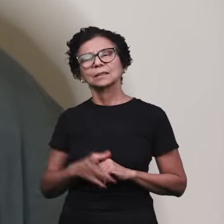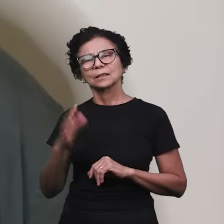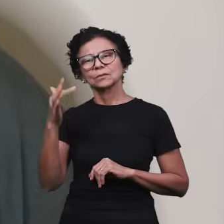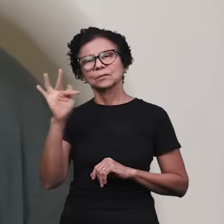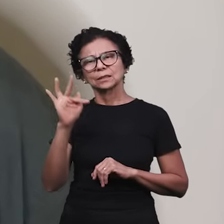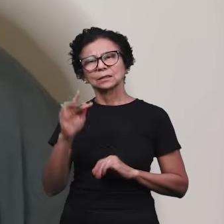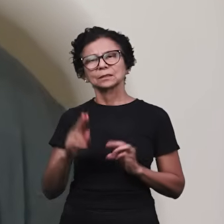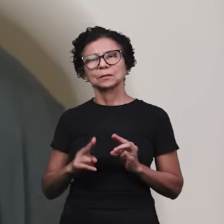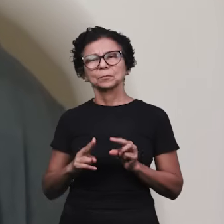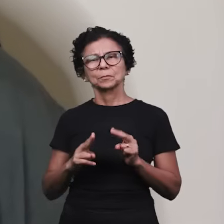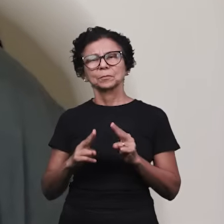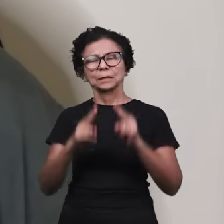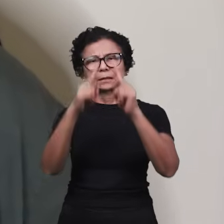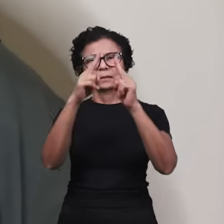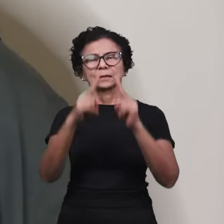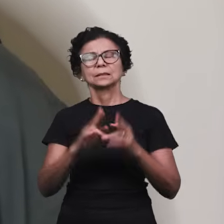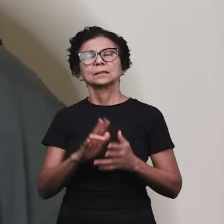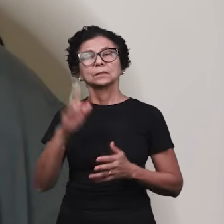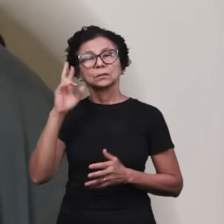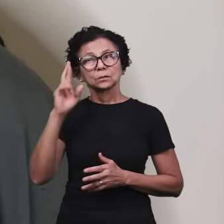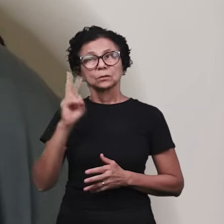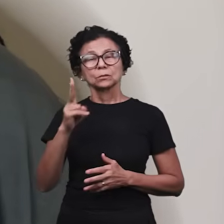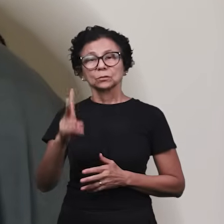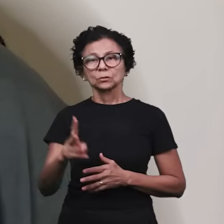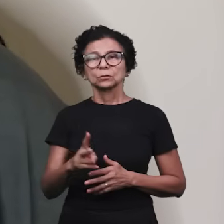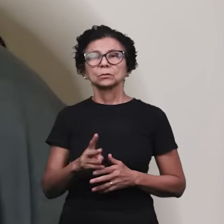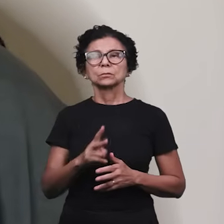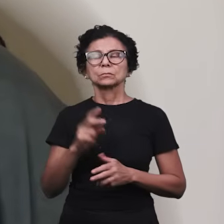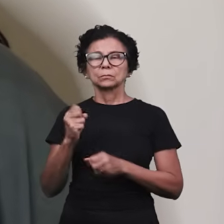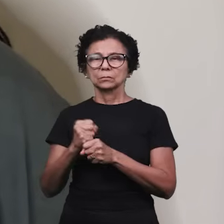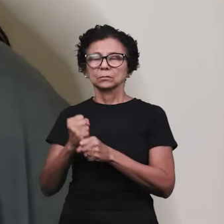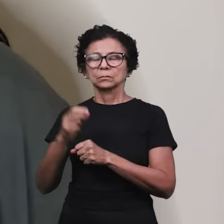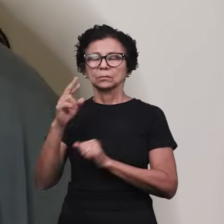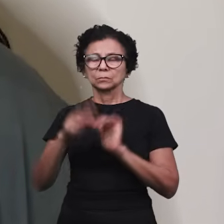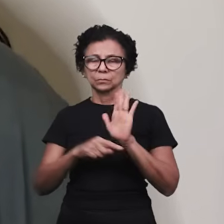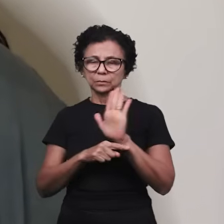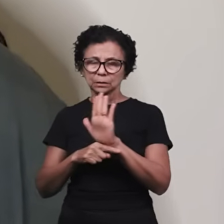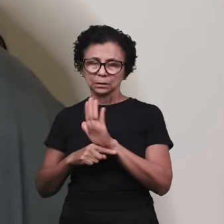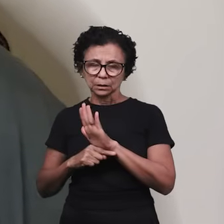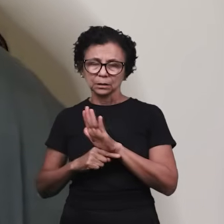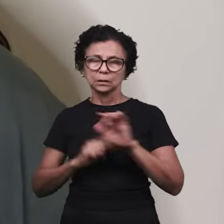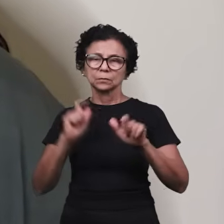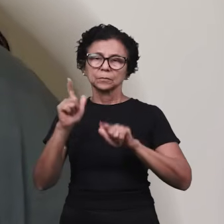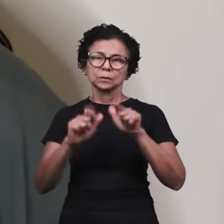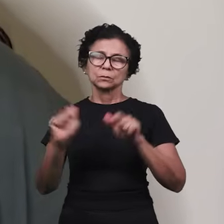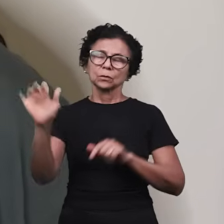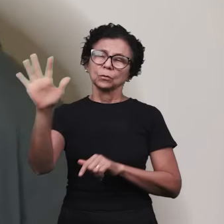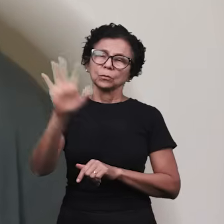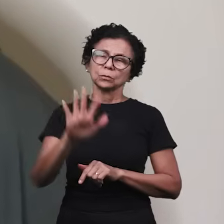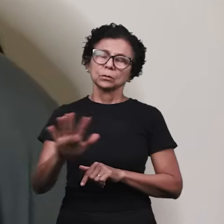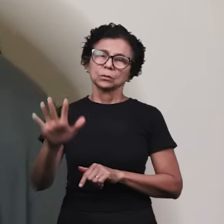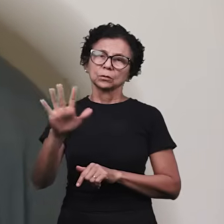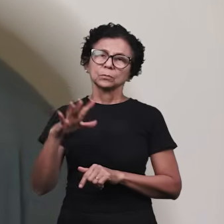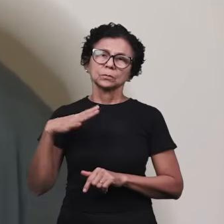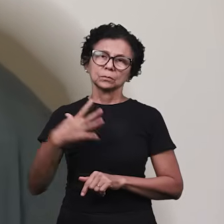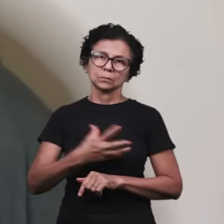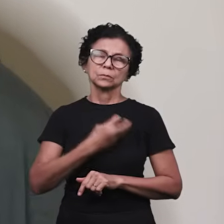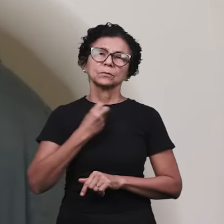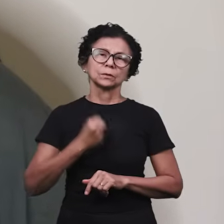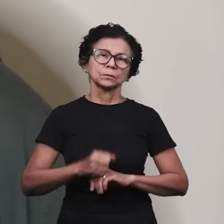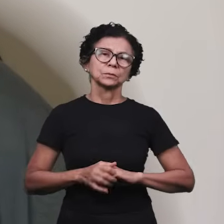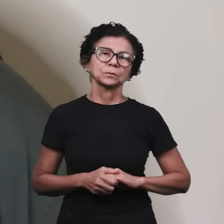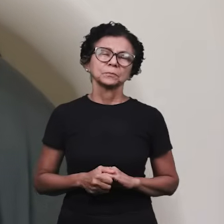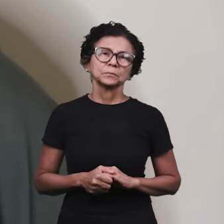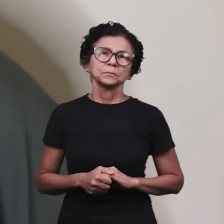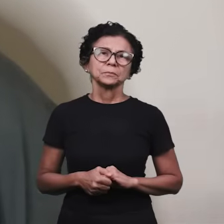de que o Senhor continua operando, sustentando sua obra e alcançando vidas em toda a Europa. Louvado seja o nome do